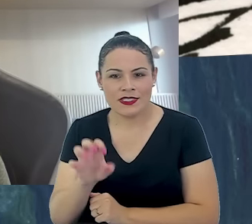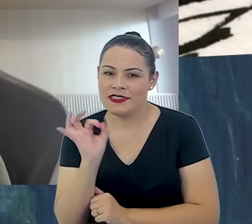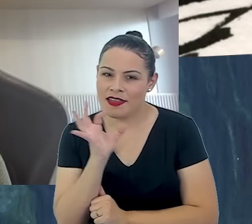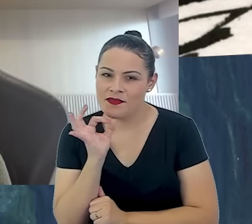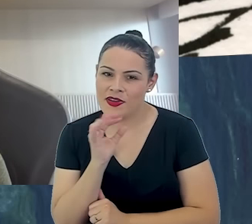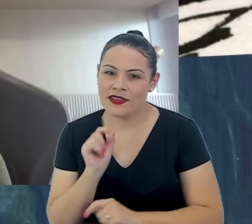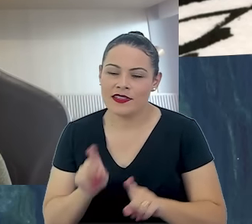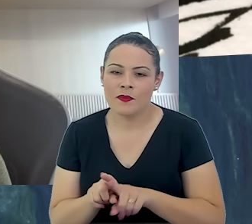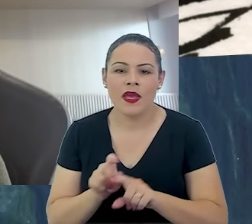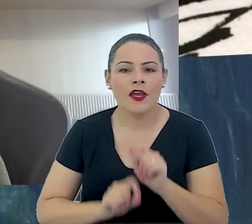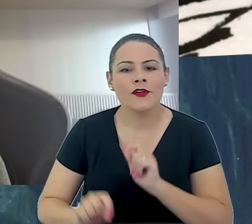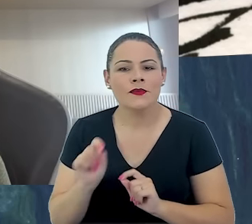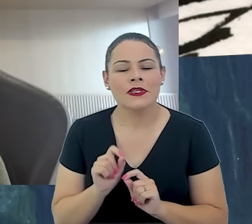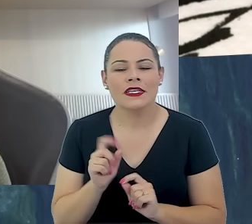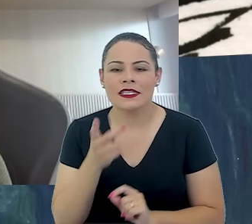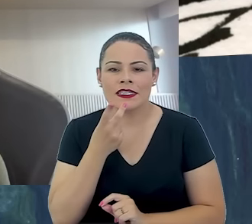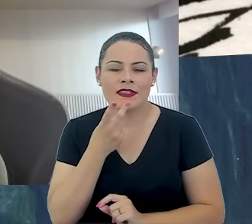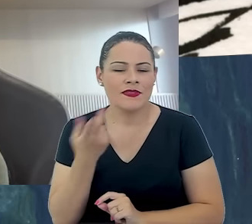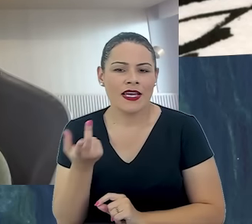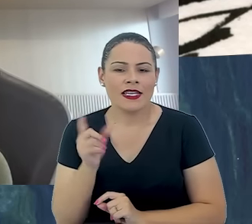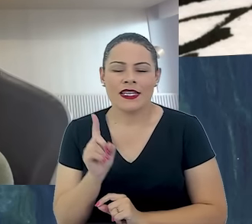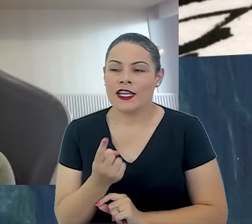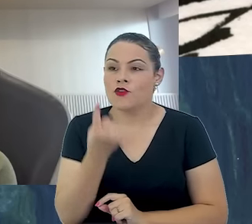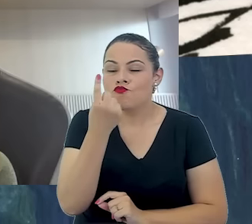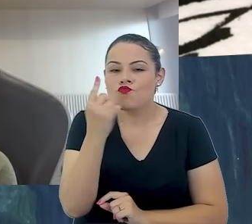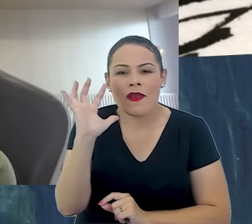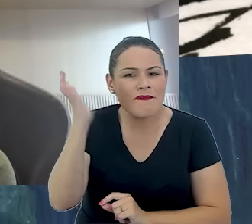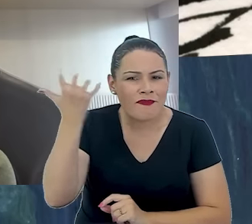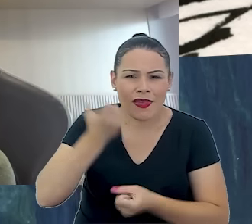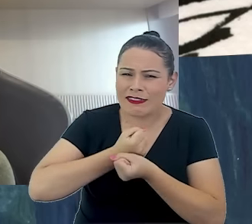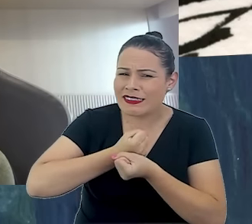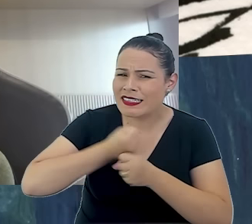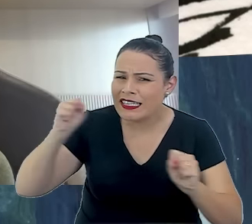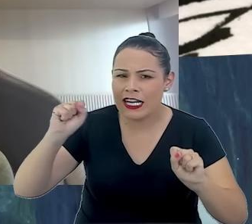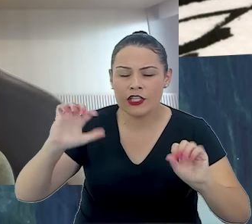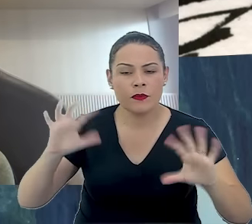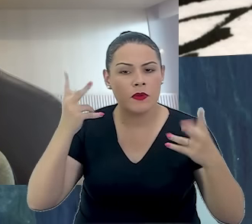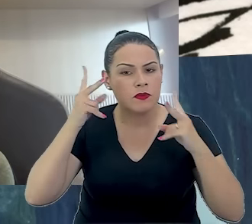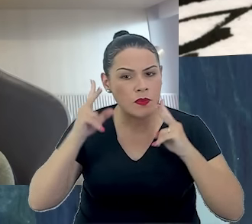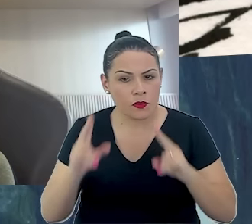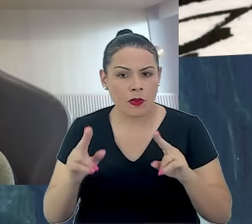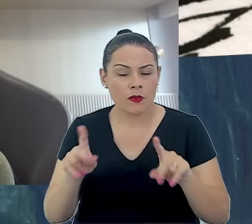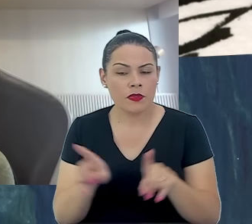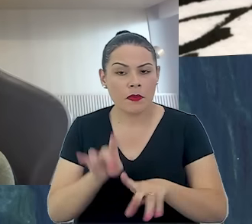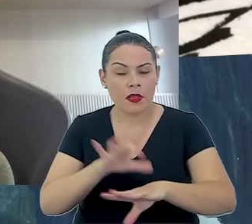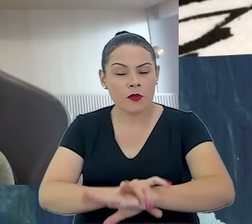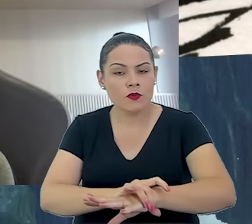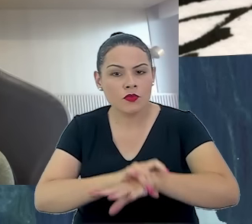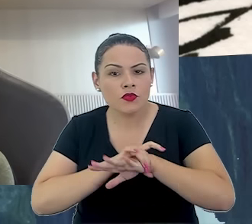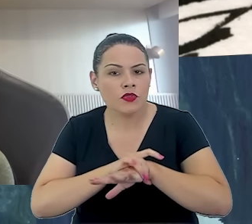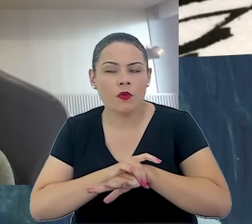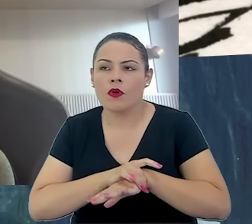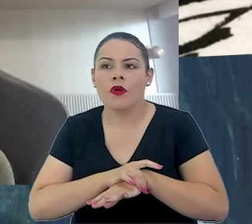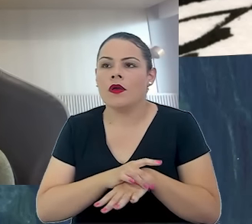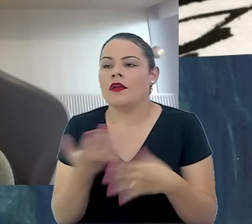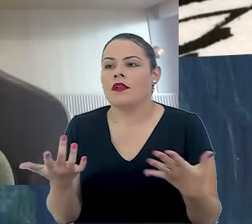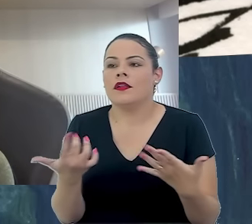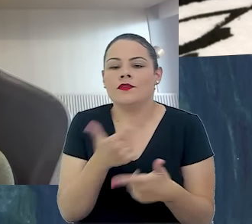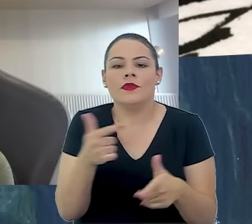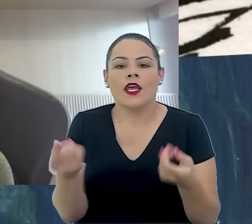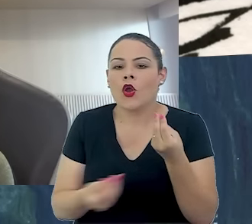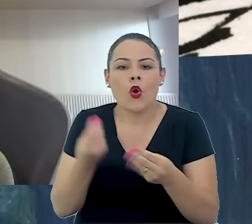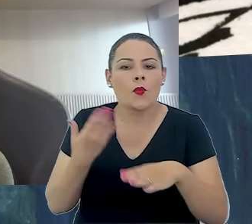Eh é que num num evento dessa magnitude eh o seguro não tem